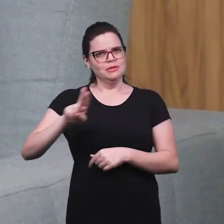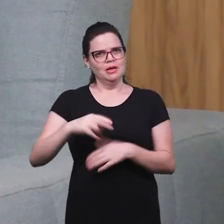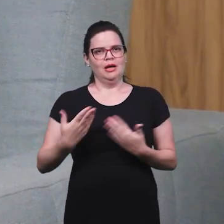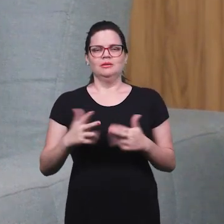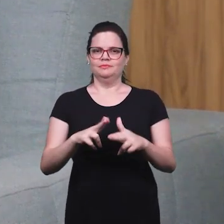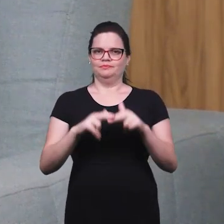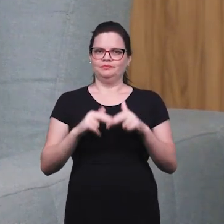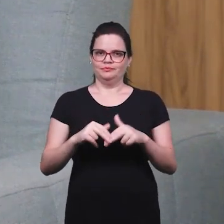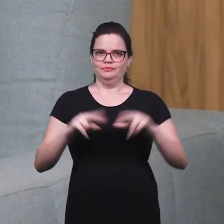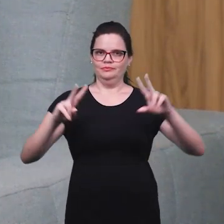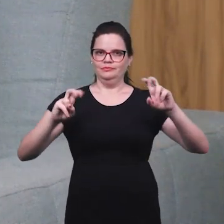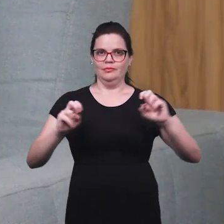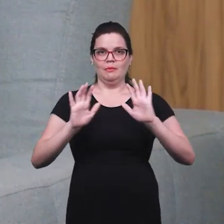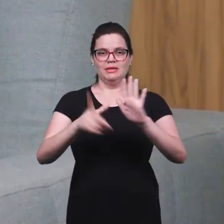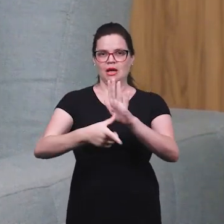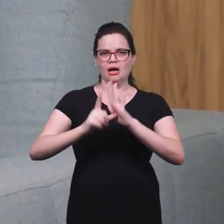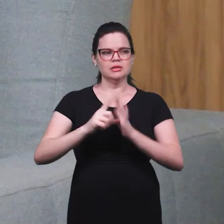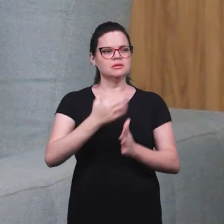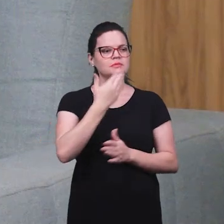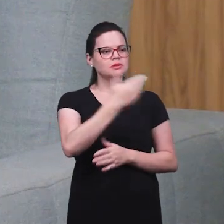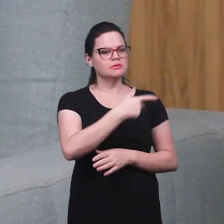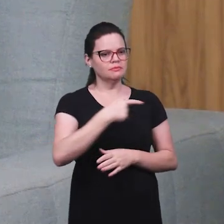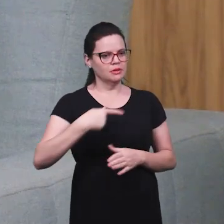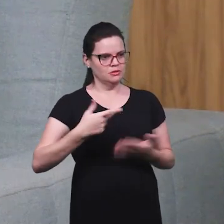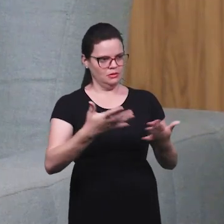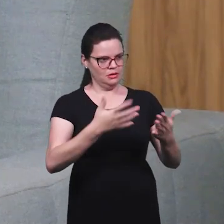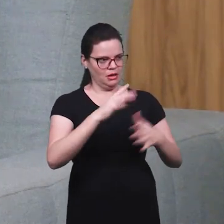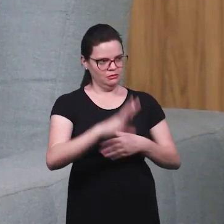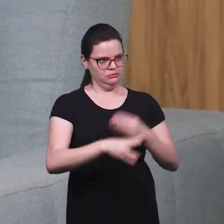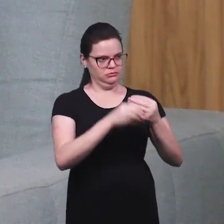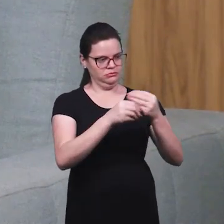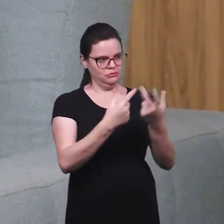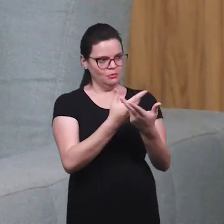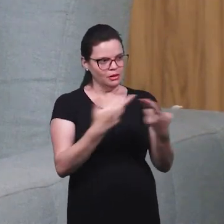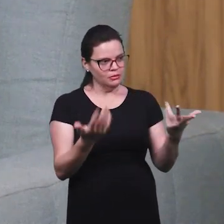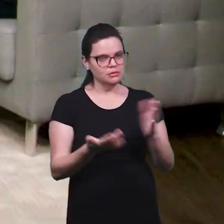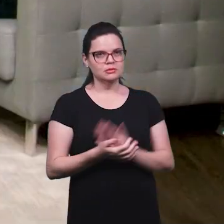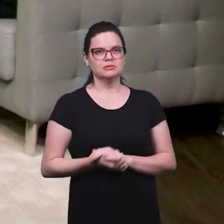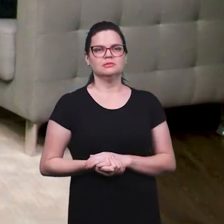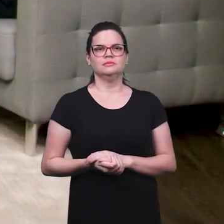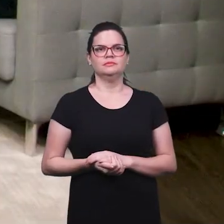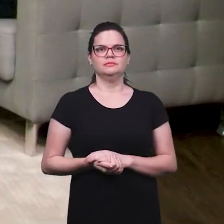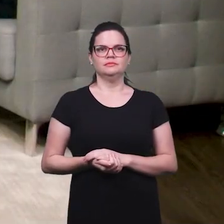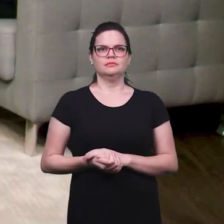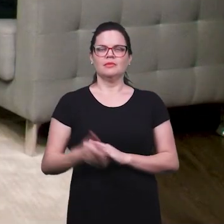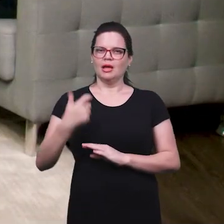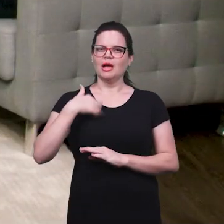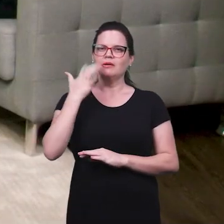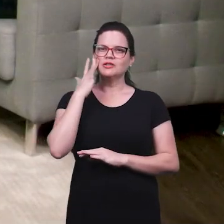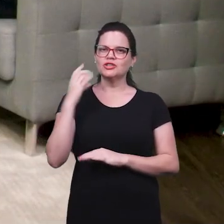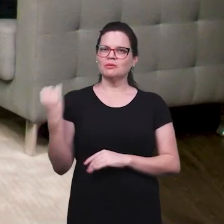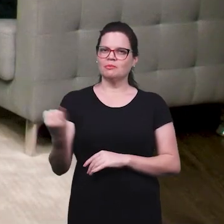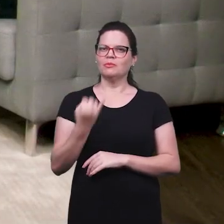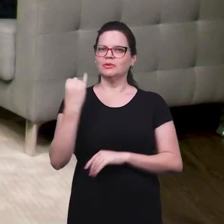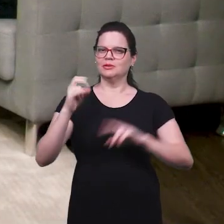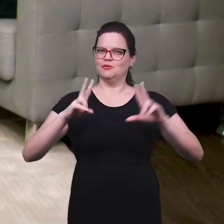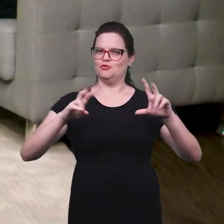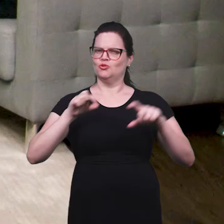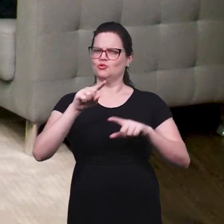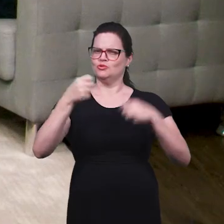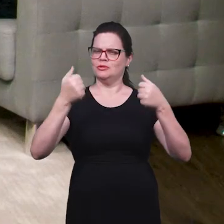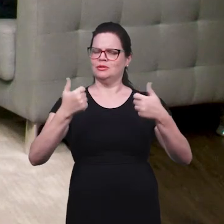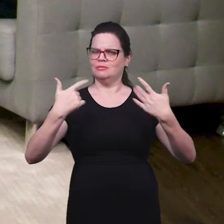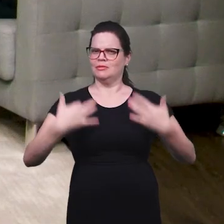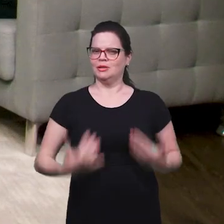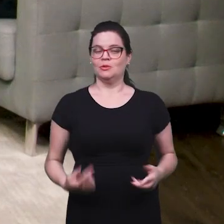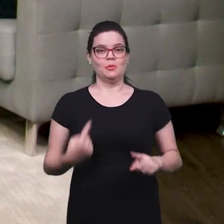tema, instrumentalidade. Antes dos vídeos aqui, pastor Cosme, fazer alguma consideração? Eu achei muito importante, né?